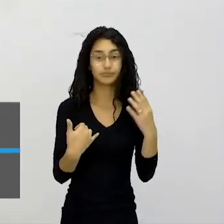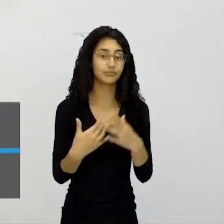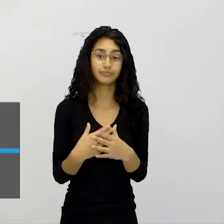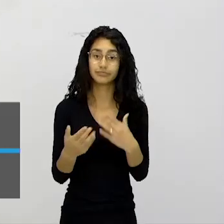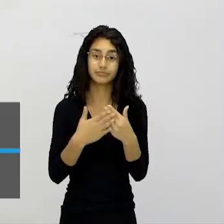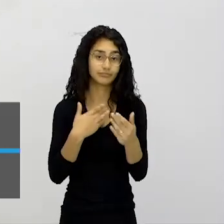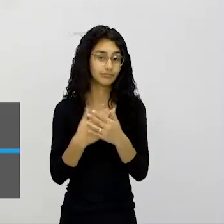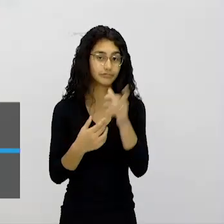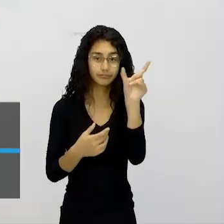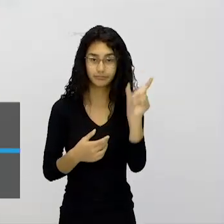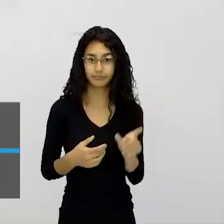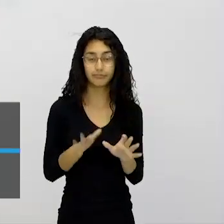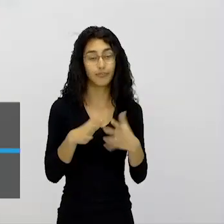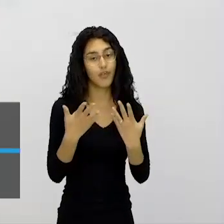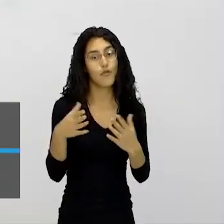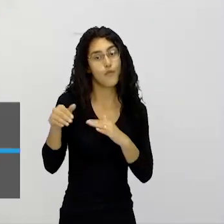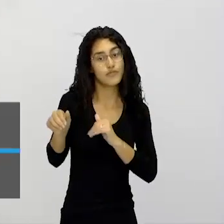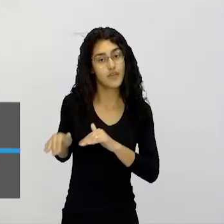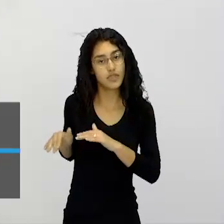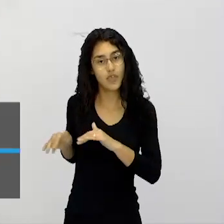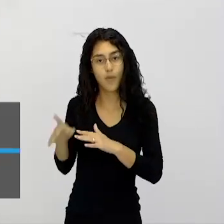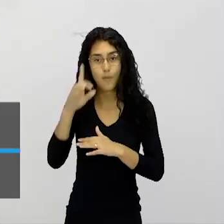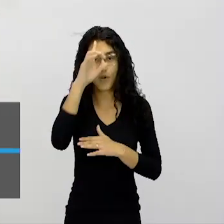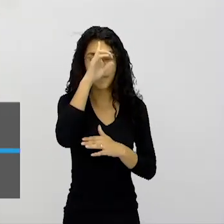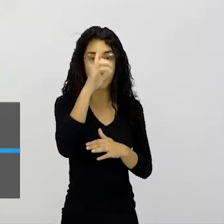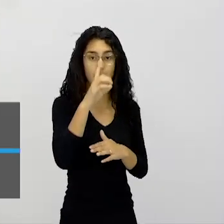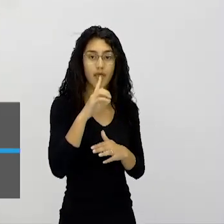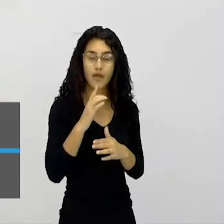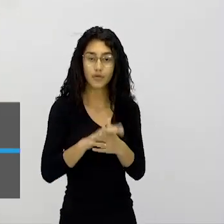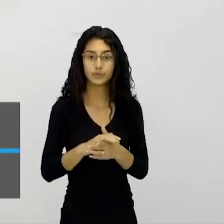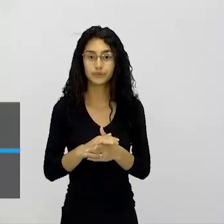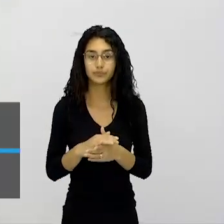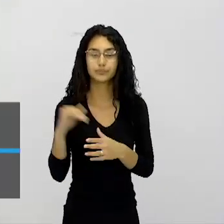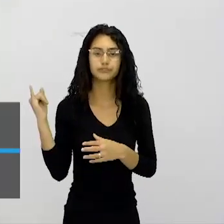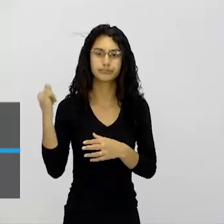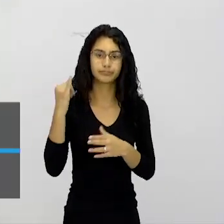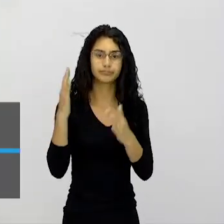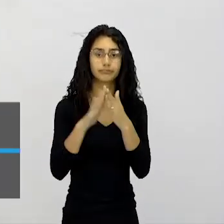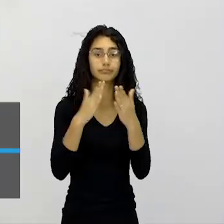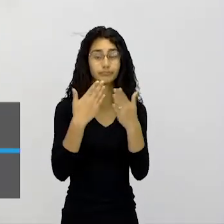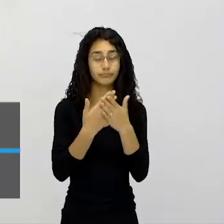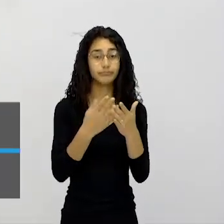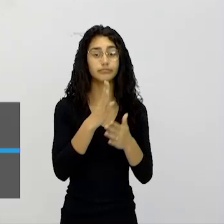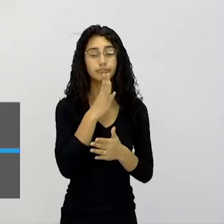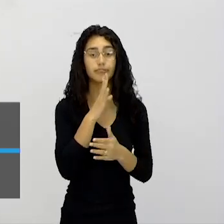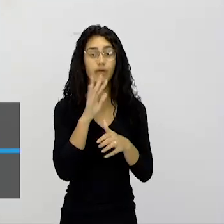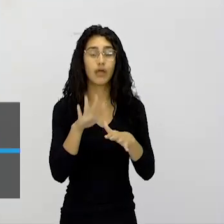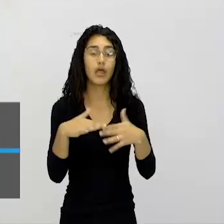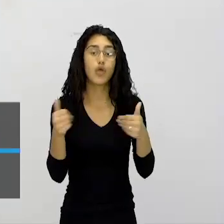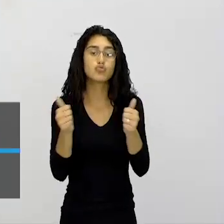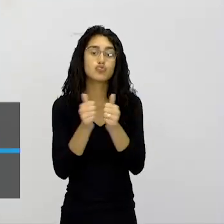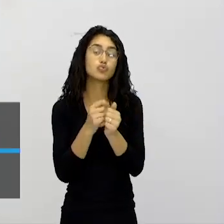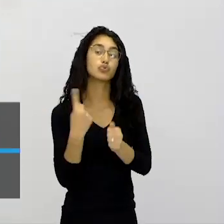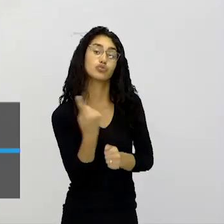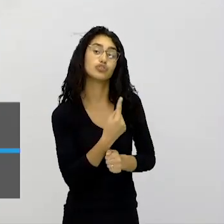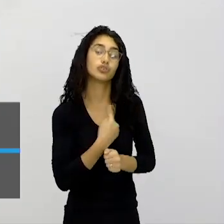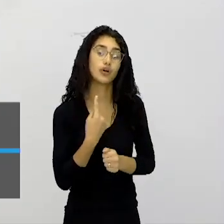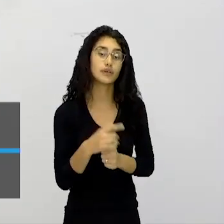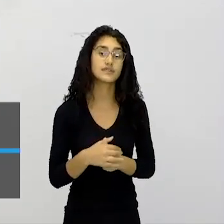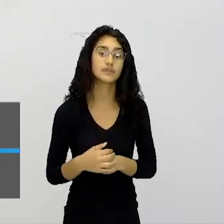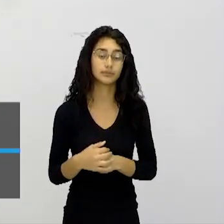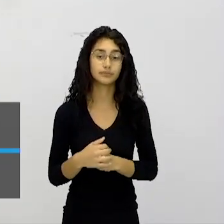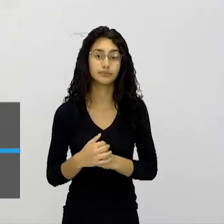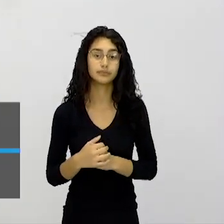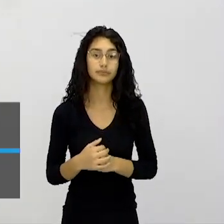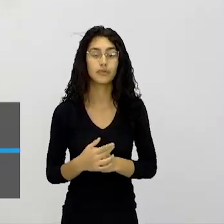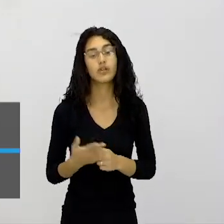que o Setembro Amarelo, principalmente as ações na escola, vem para a gente conhecer quem está do nosso lado, até porque a gente sabe que